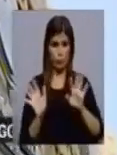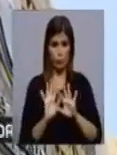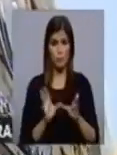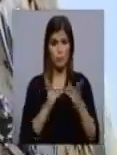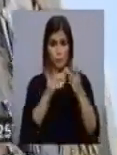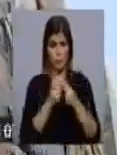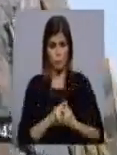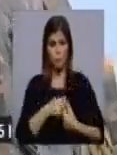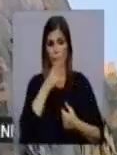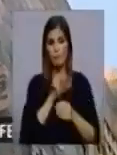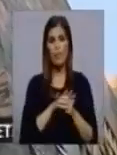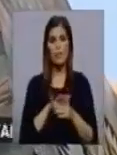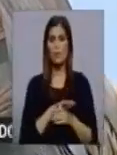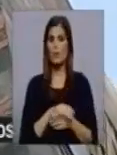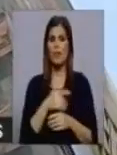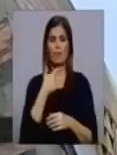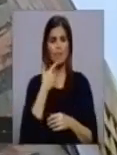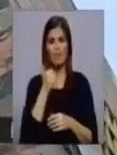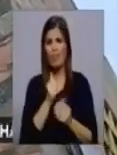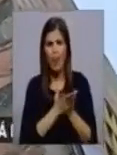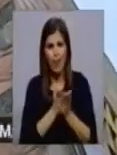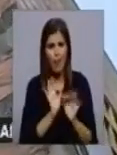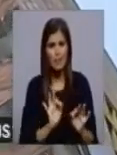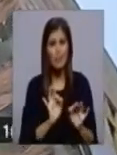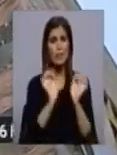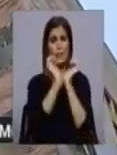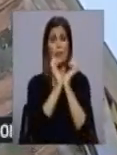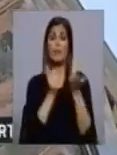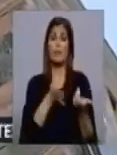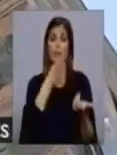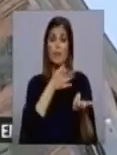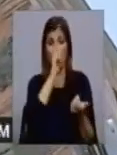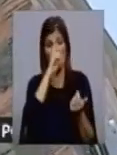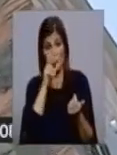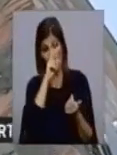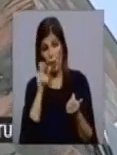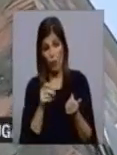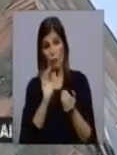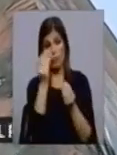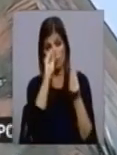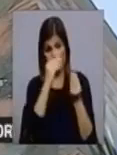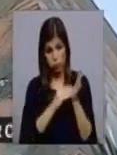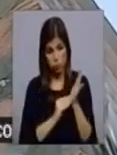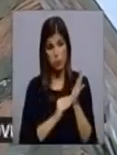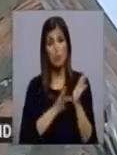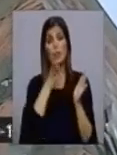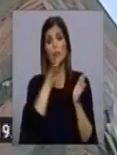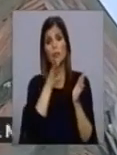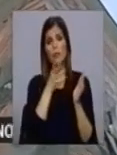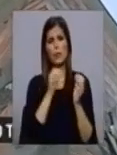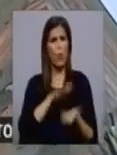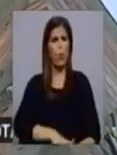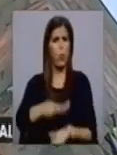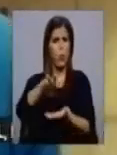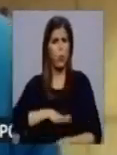contabilistas dizem que a situação é inaceitável, o Instituto de Segurança Social garante que tem havido erros nos formulários e aponta o enorme volume de